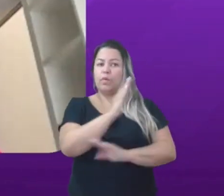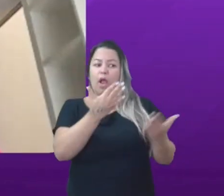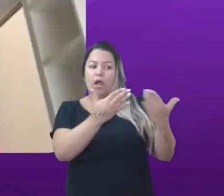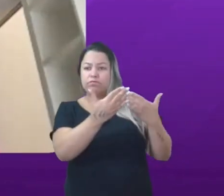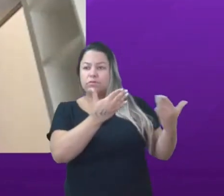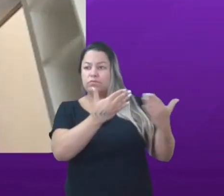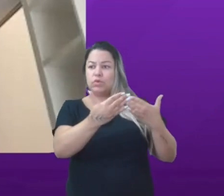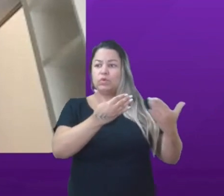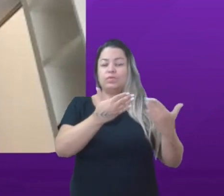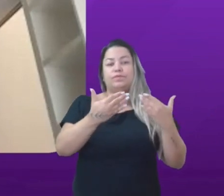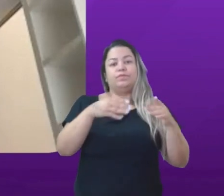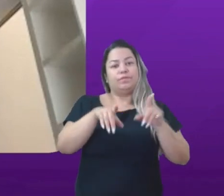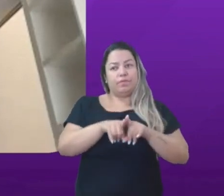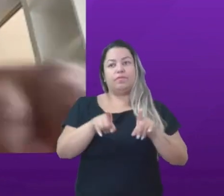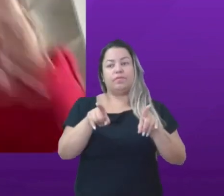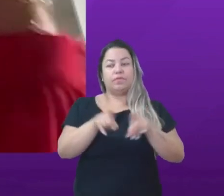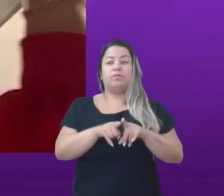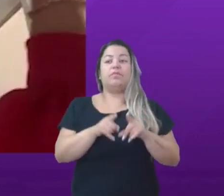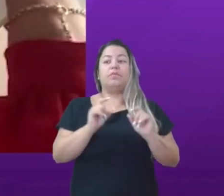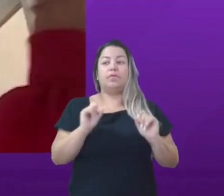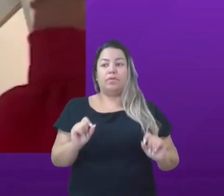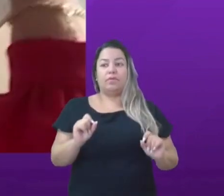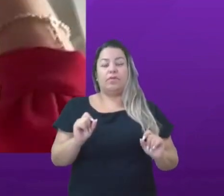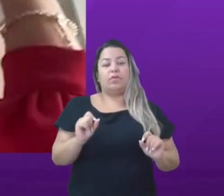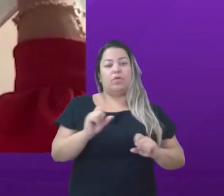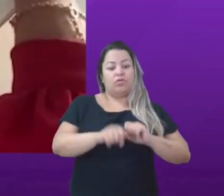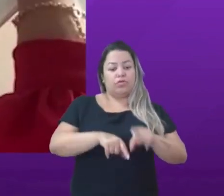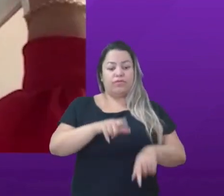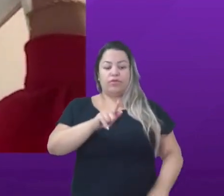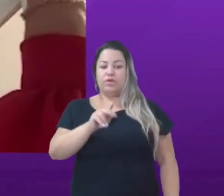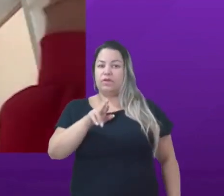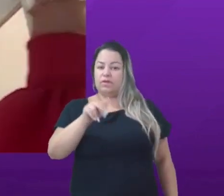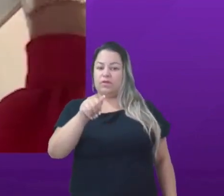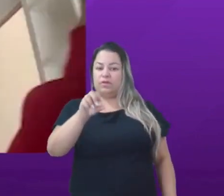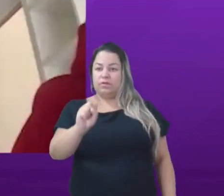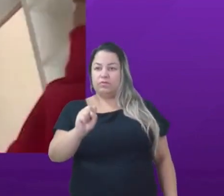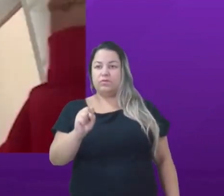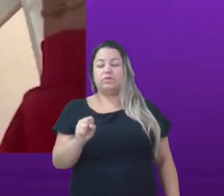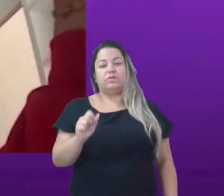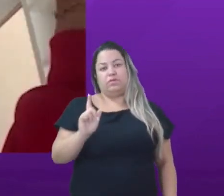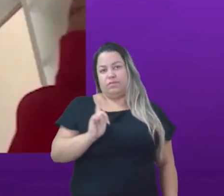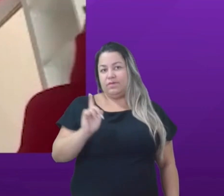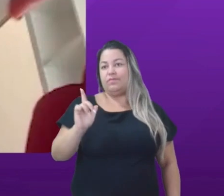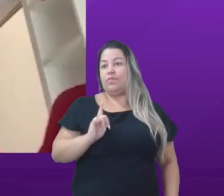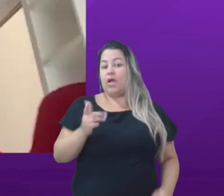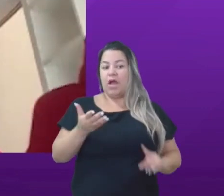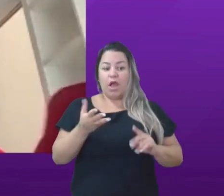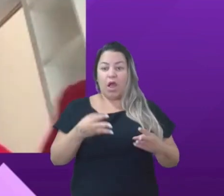com cultivos de monocultura, né? Como os cultivos de grãos e pecuária exigem uma